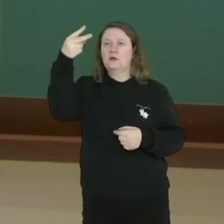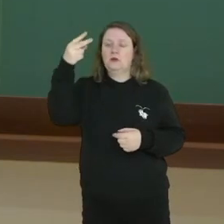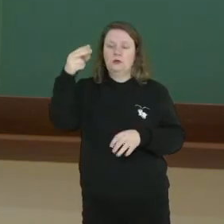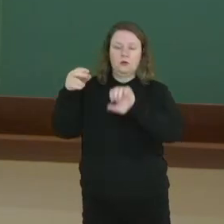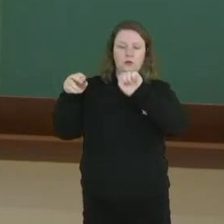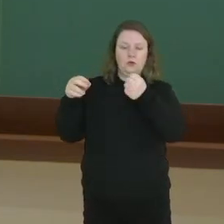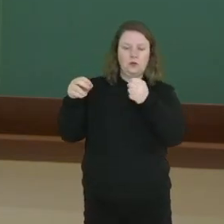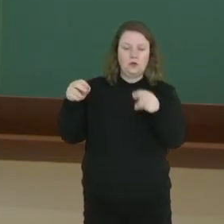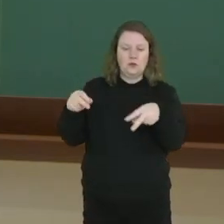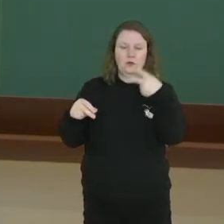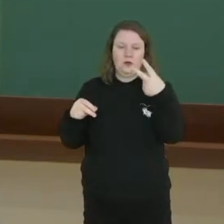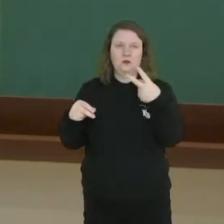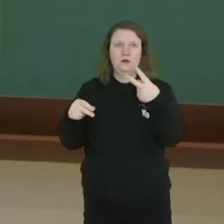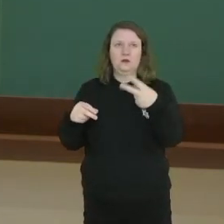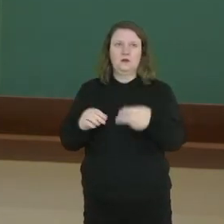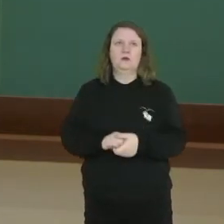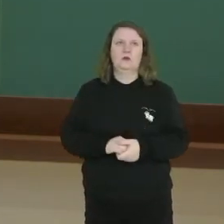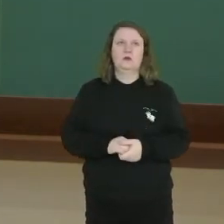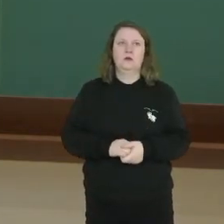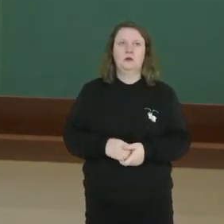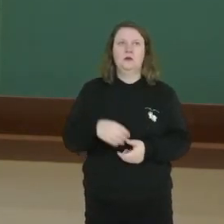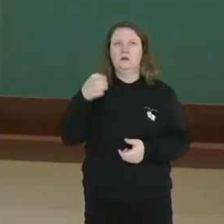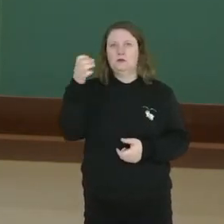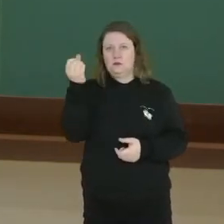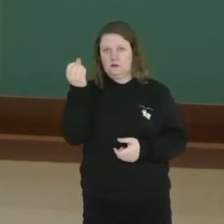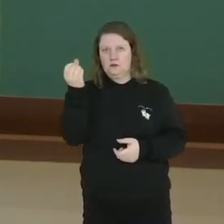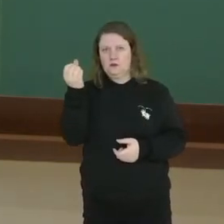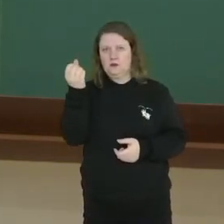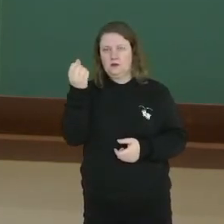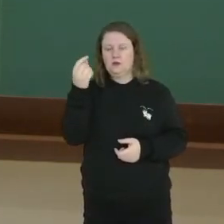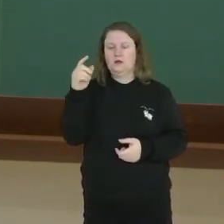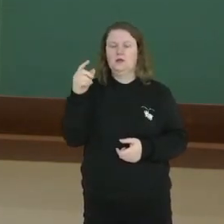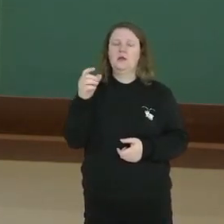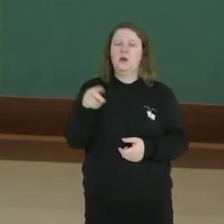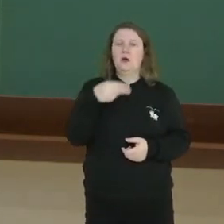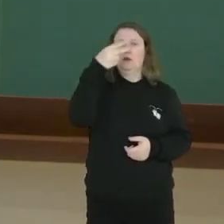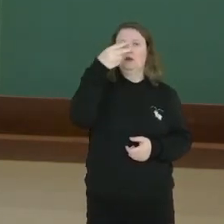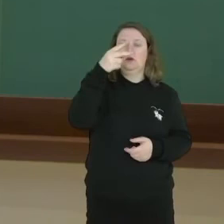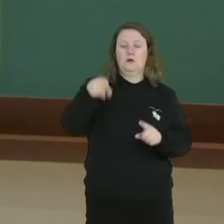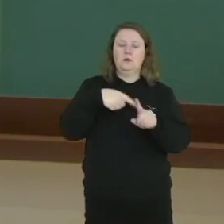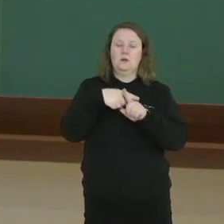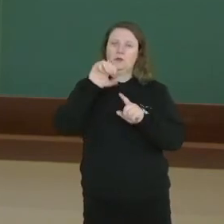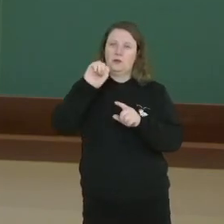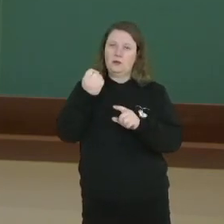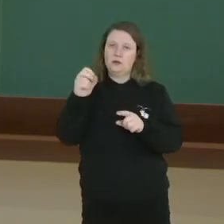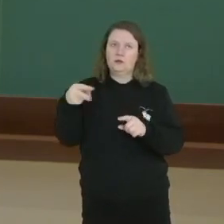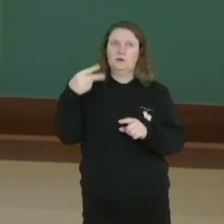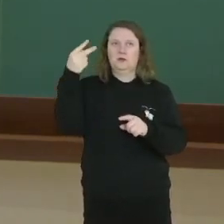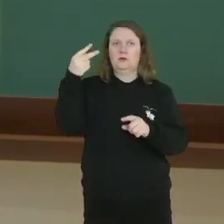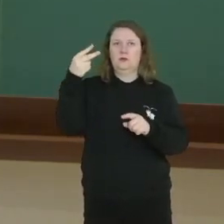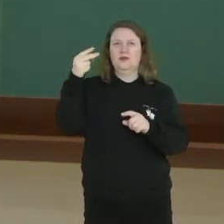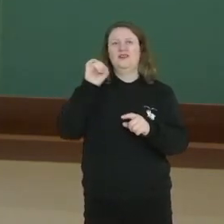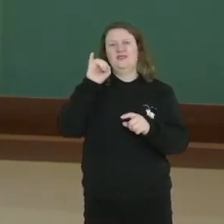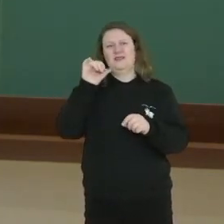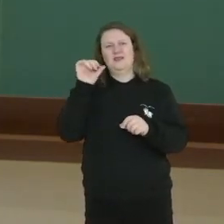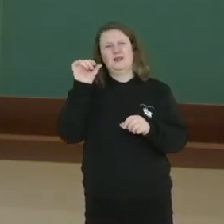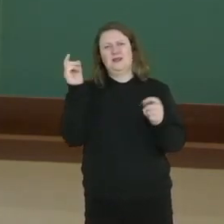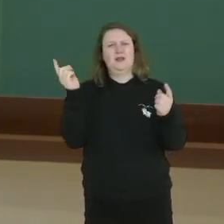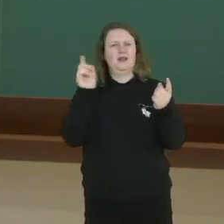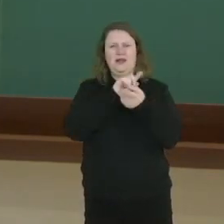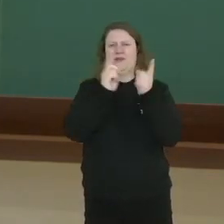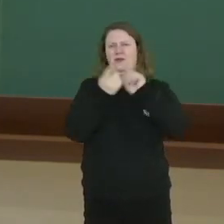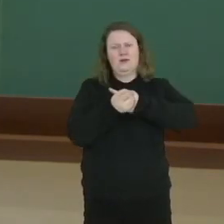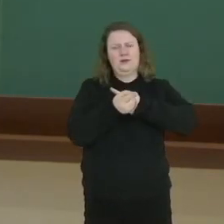ordem que você escreva. Eu escrevi primeiro 6 e depois o 8. Você pode escrever o 8 e depois o 6? Sim, sem